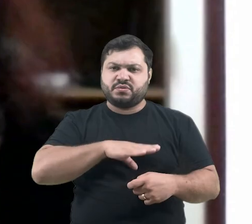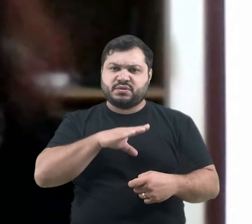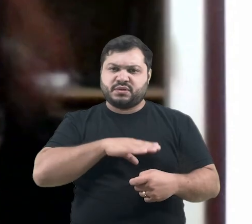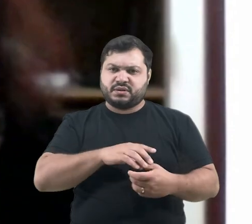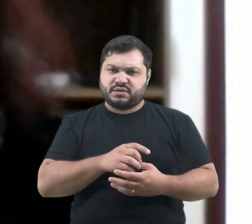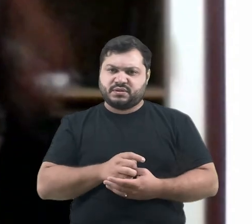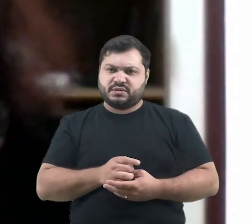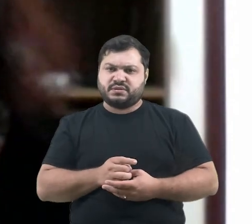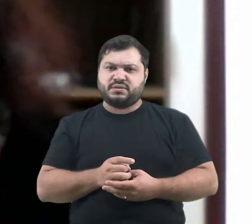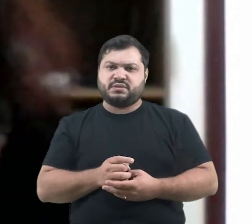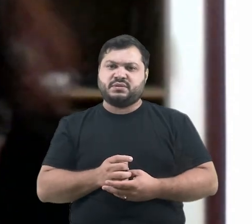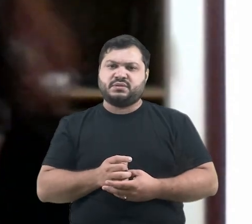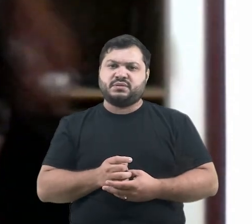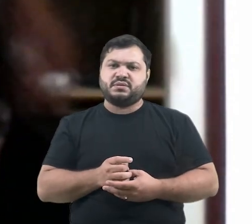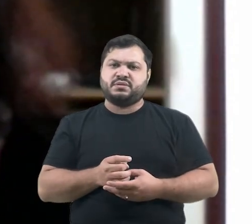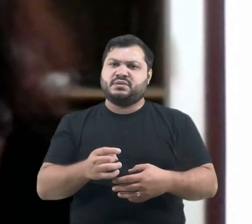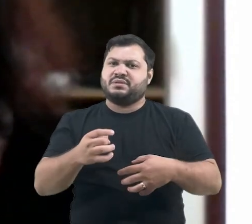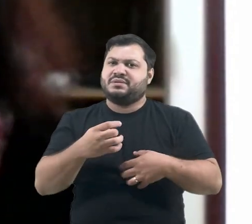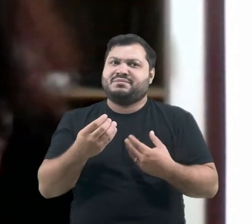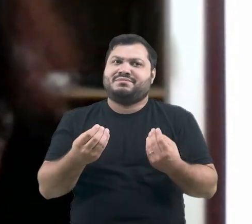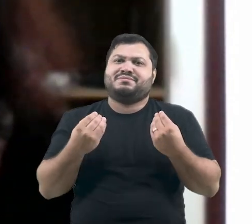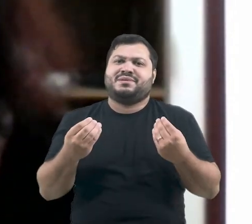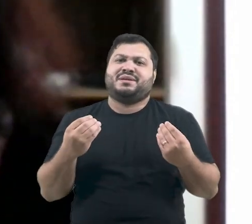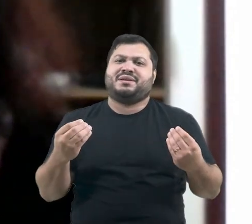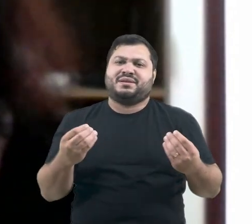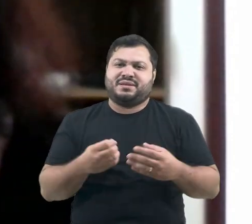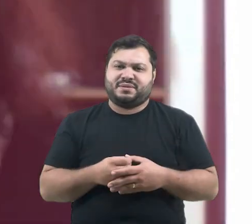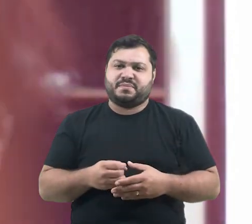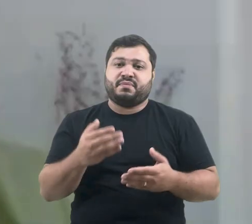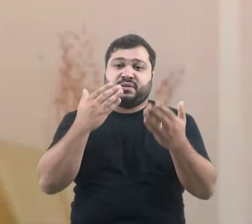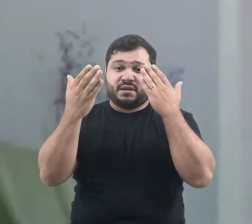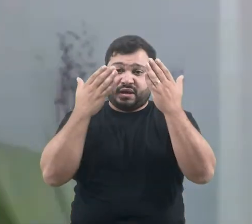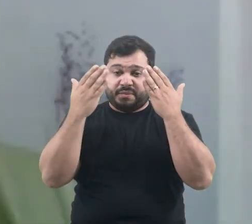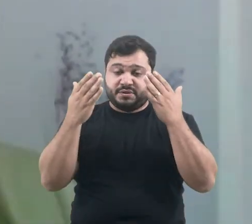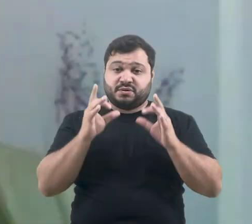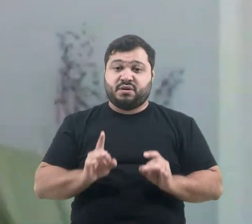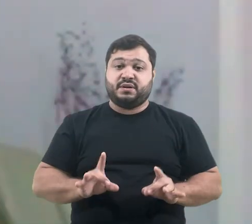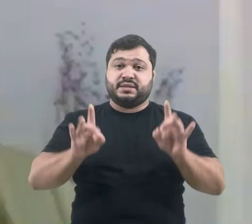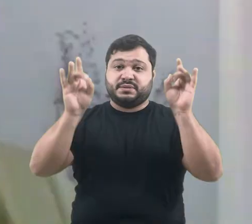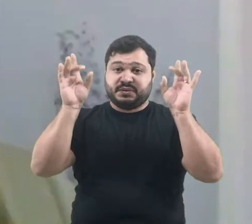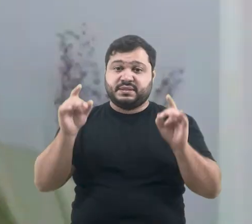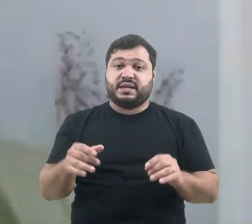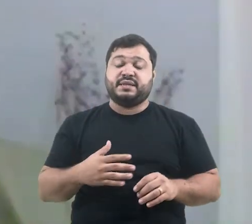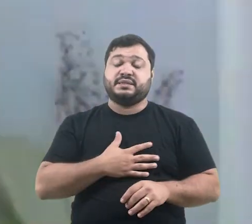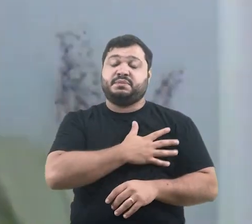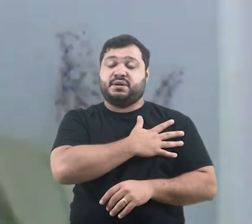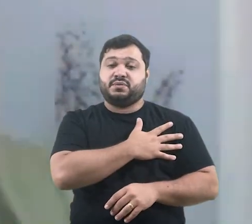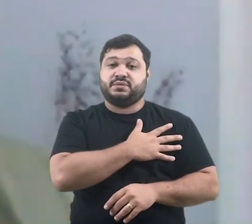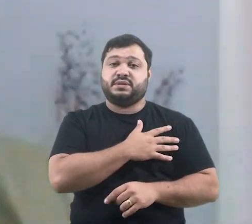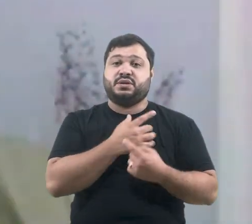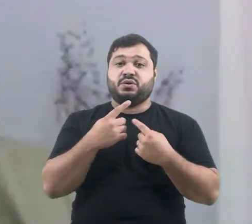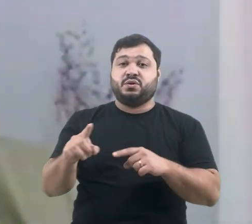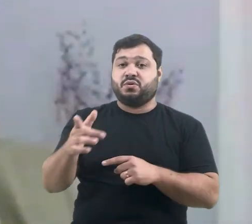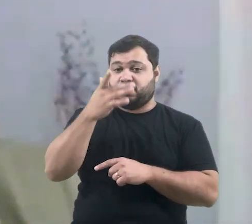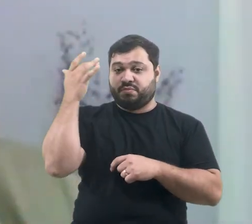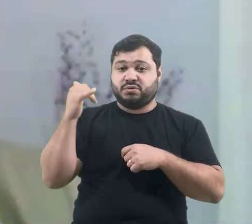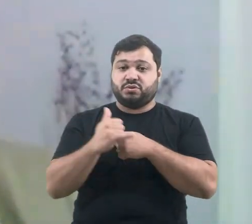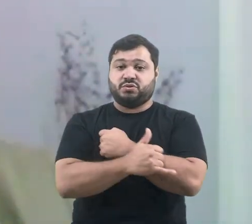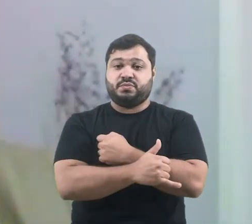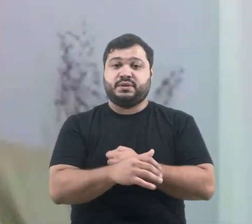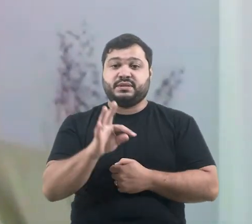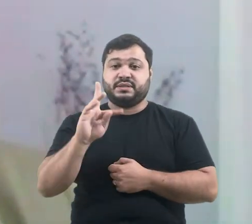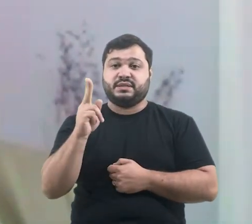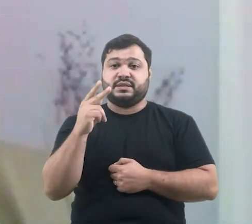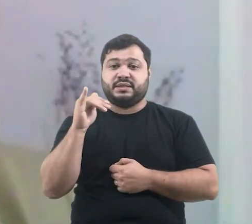português, né? Que sentido que faz isso, né? A psicóloga especialista em preconceito contra